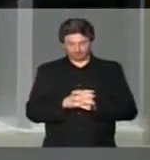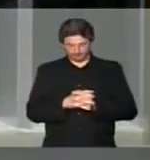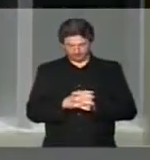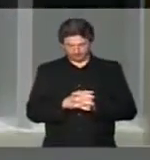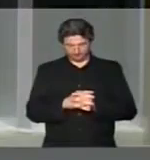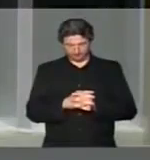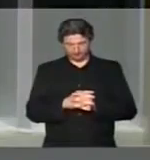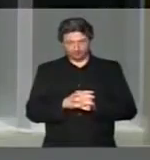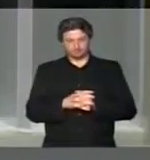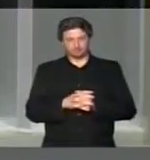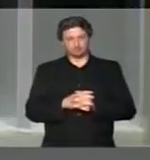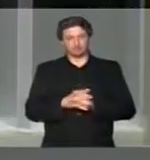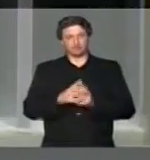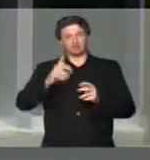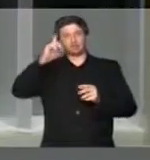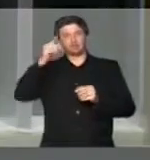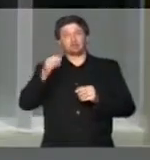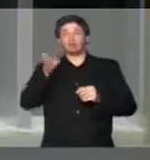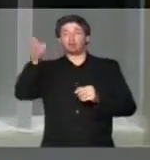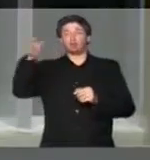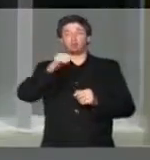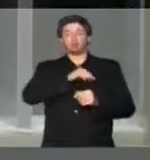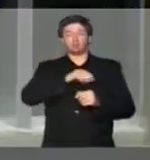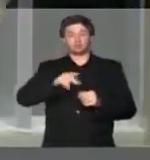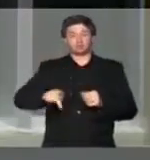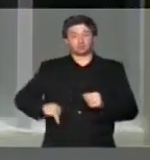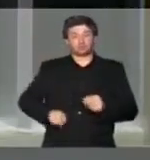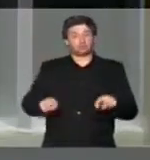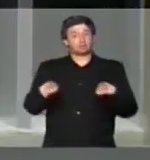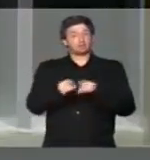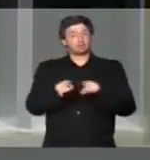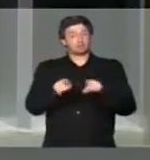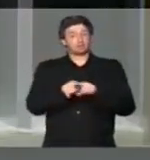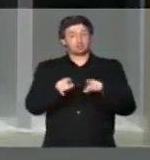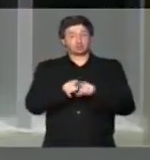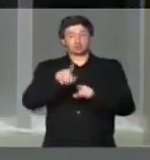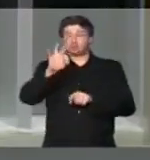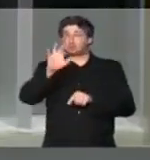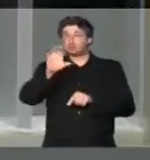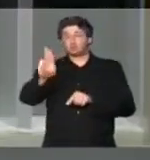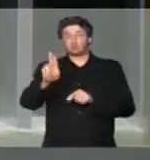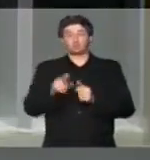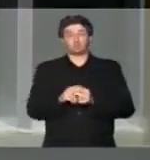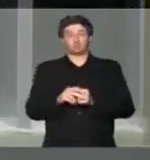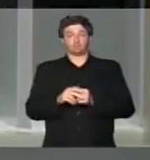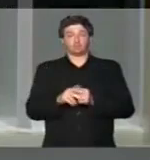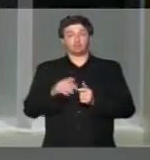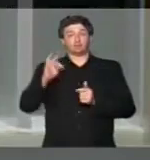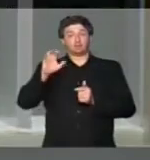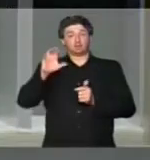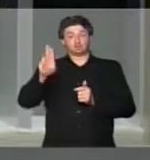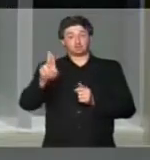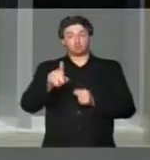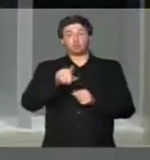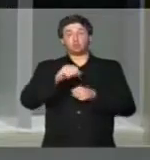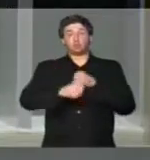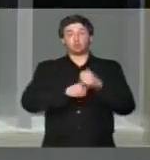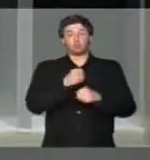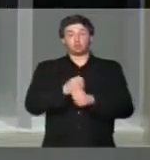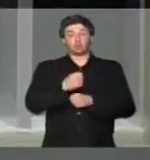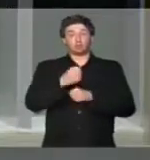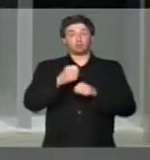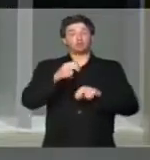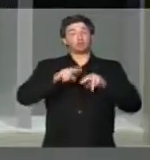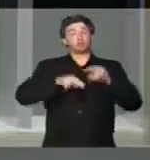aqui encaminhou para o ministério público e para o Tribunal de Contas o Tribunal de Contas em junho de